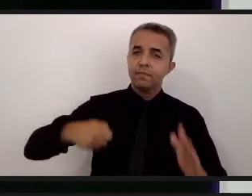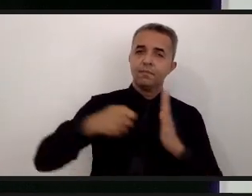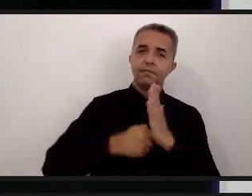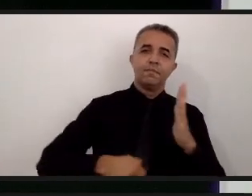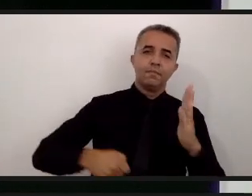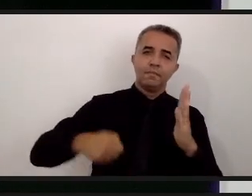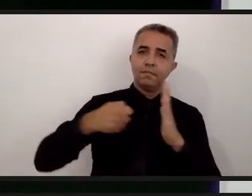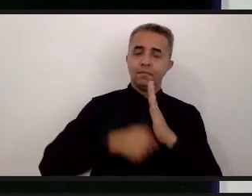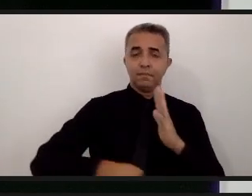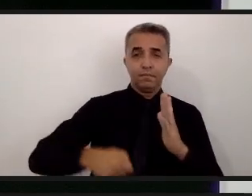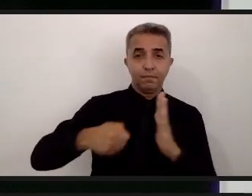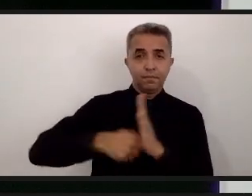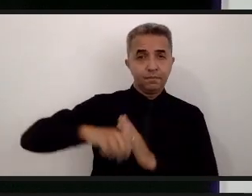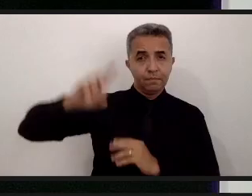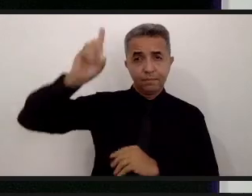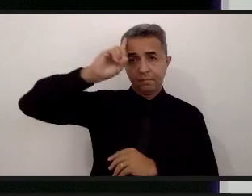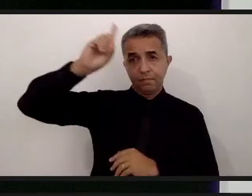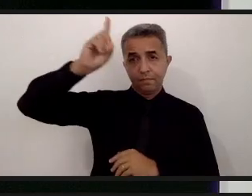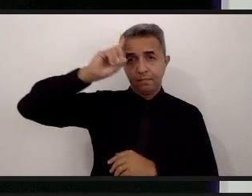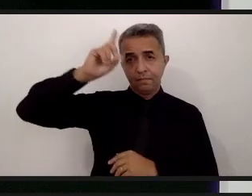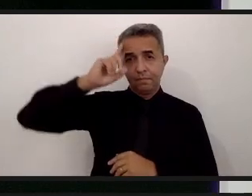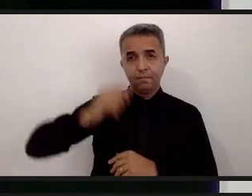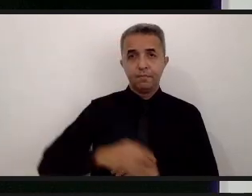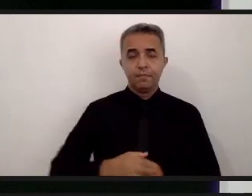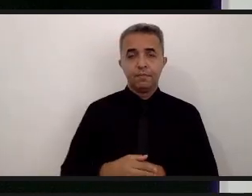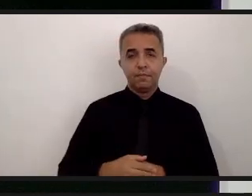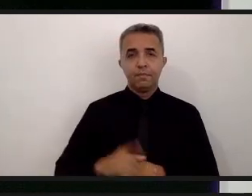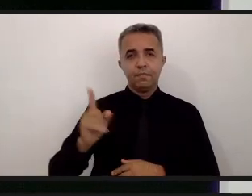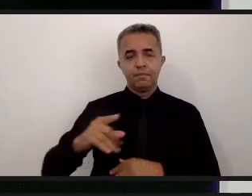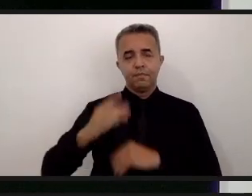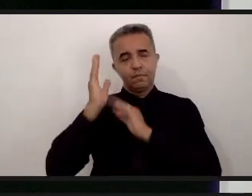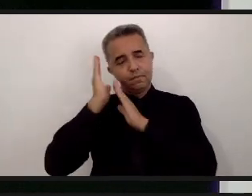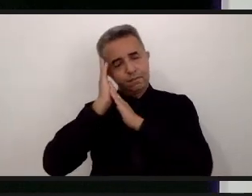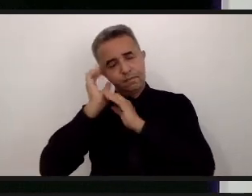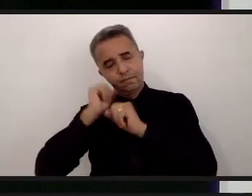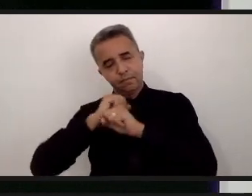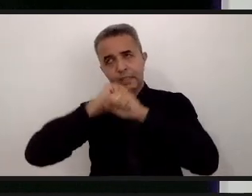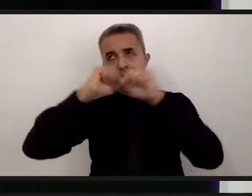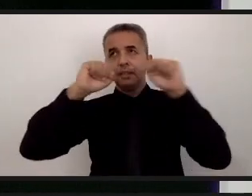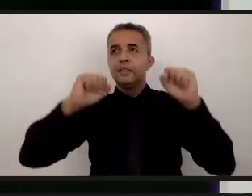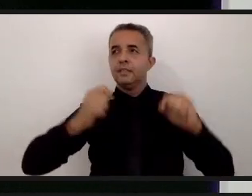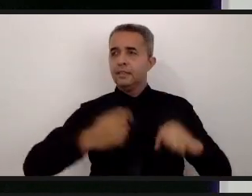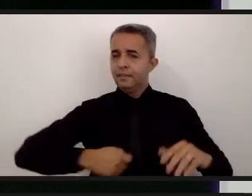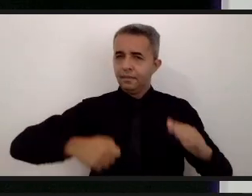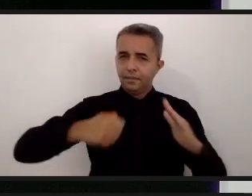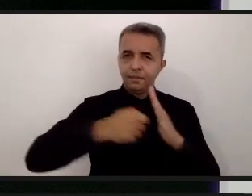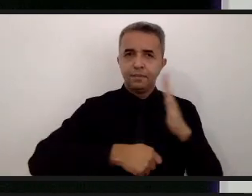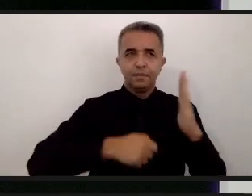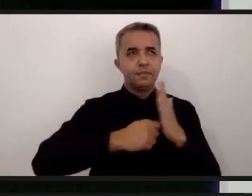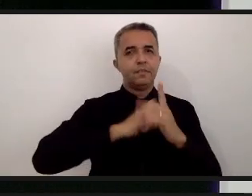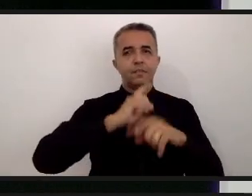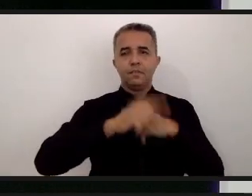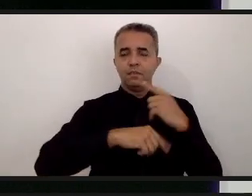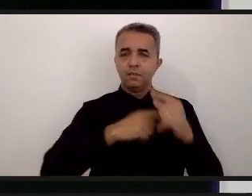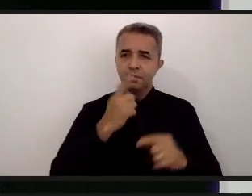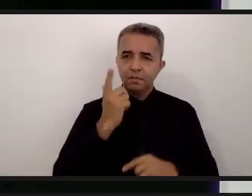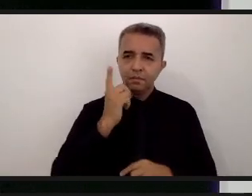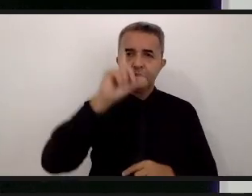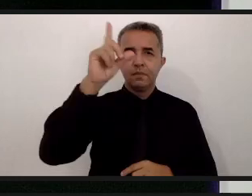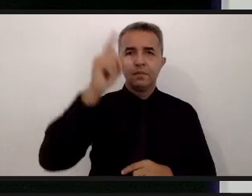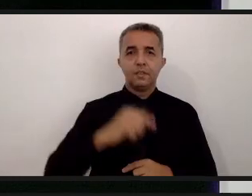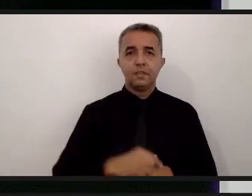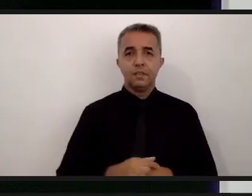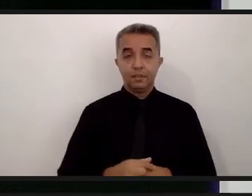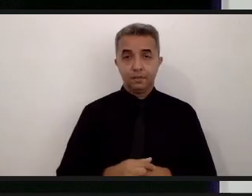É acordar e dizer: mais um dia, para ver onde eu vou lutar e o que eu vou vencer. É dar o exemplo aos